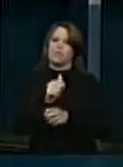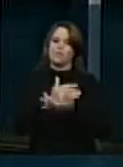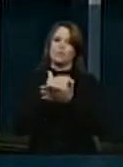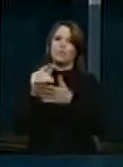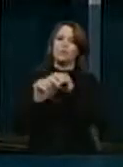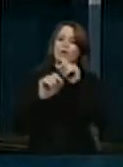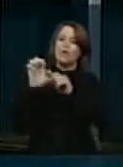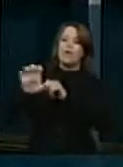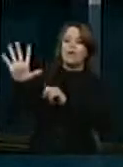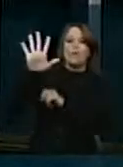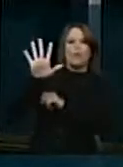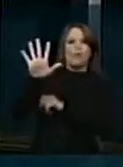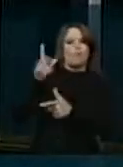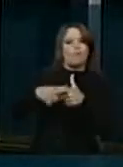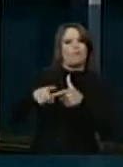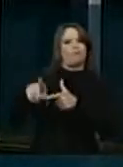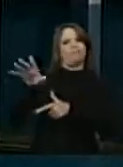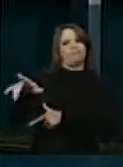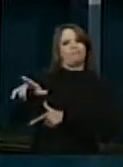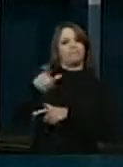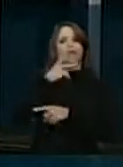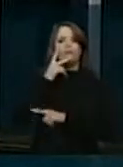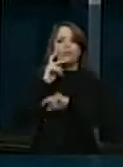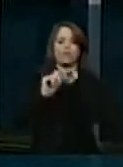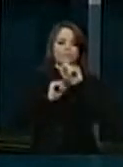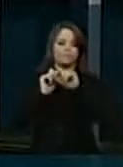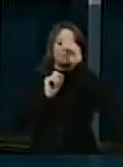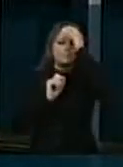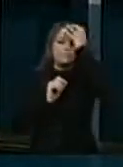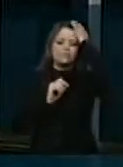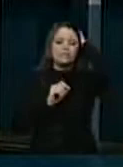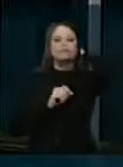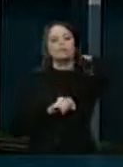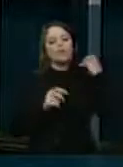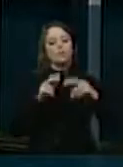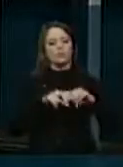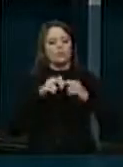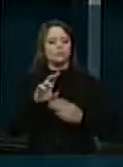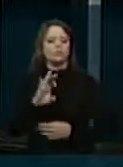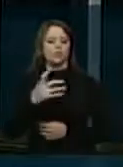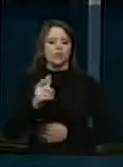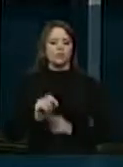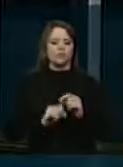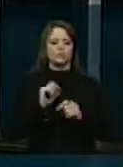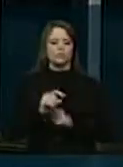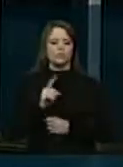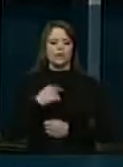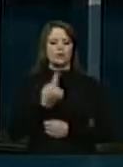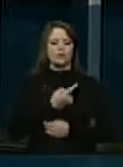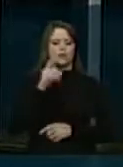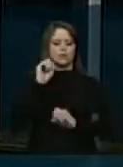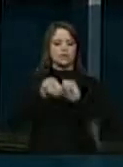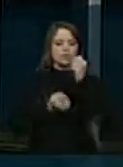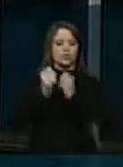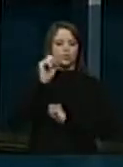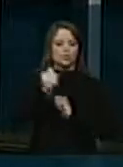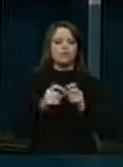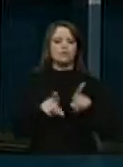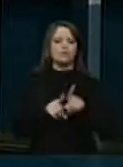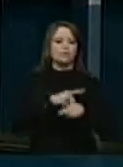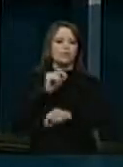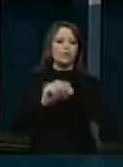iniciada na Europa. Então, com isso, é lógico, a nossa indústria,